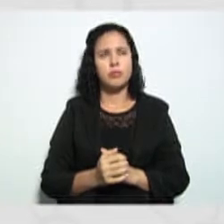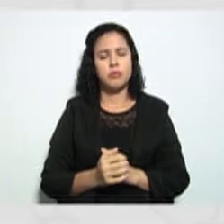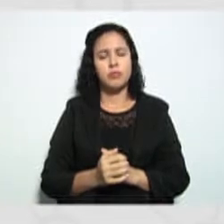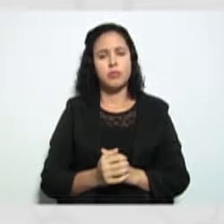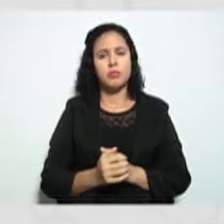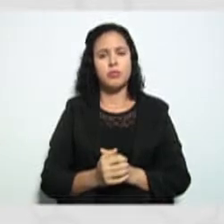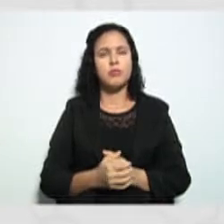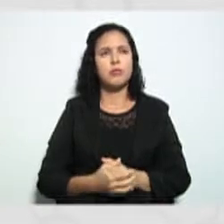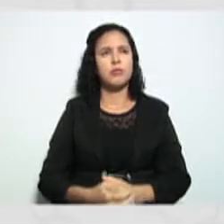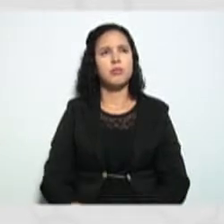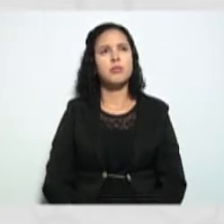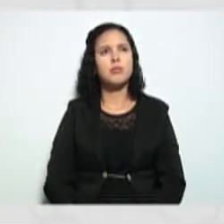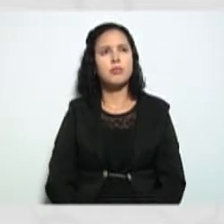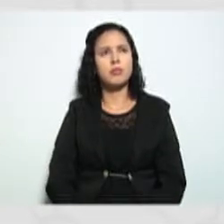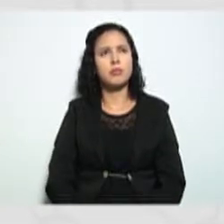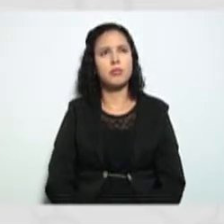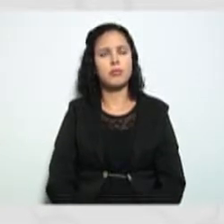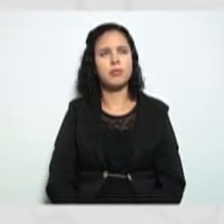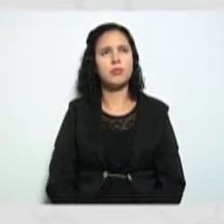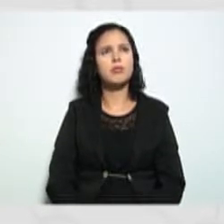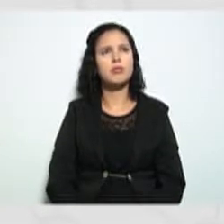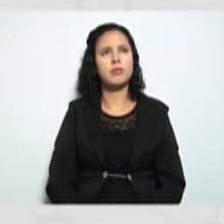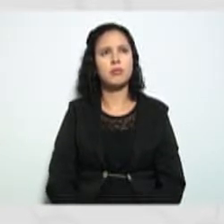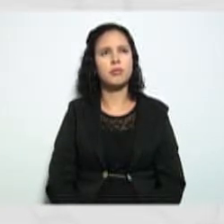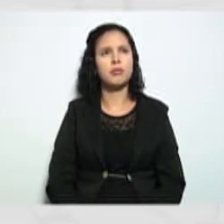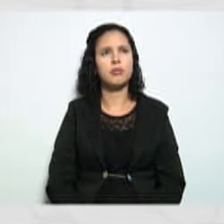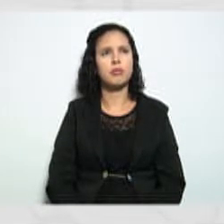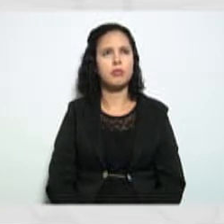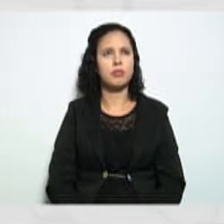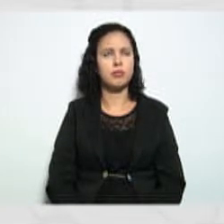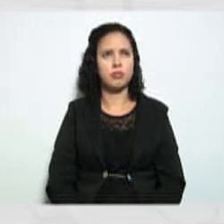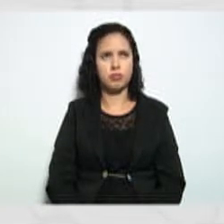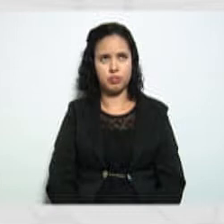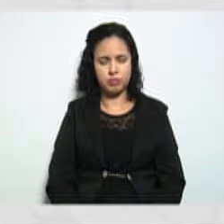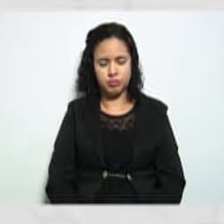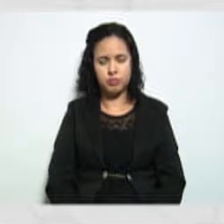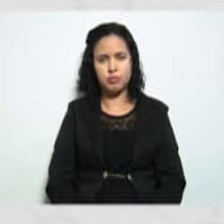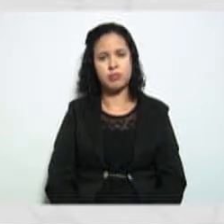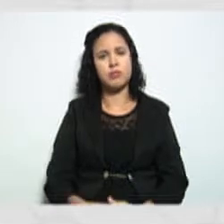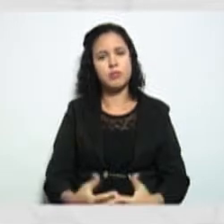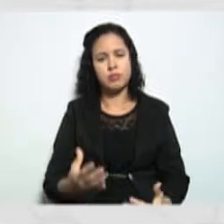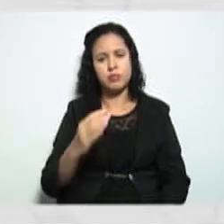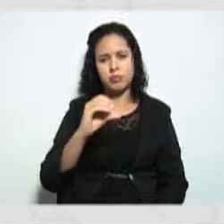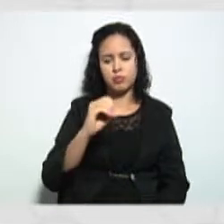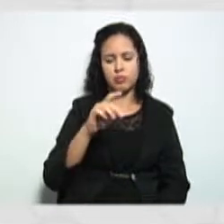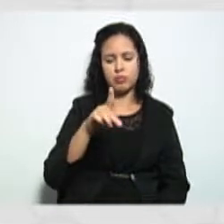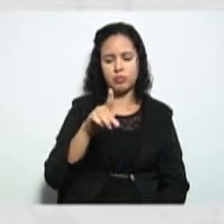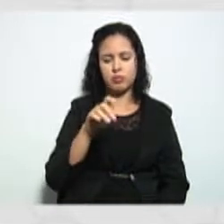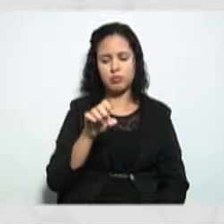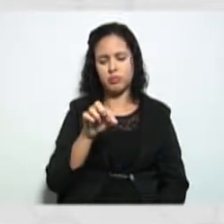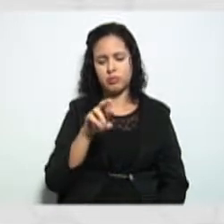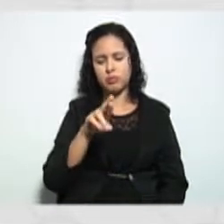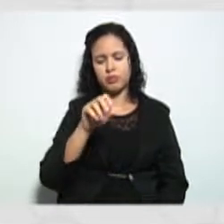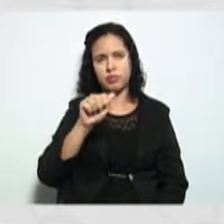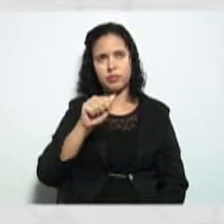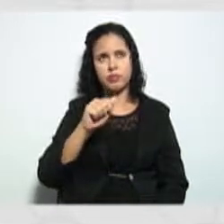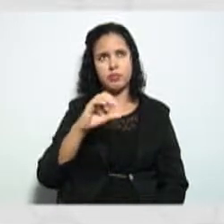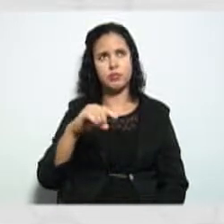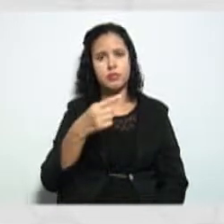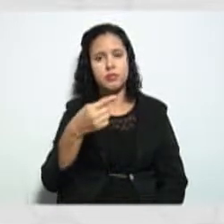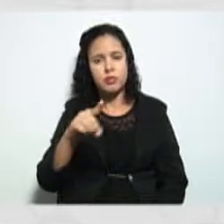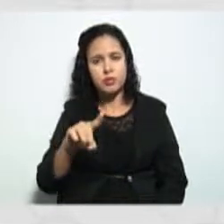cooperativas, elas são, por exemplo, realizadas por meio de atividades comerciais ou por operações financeiras,